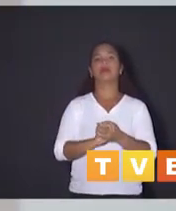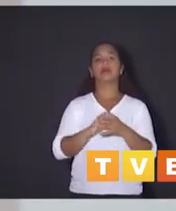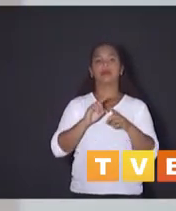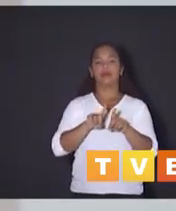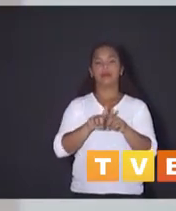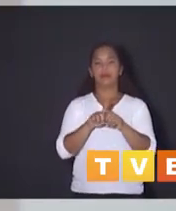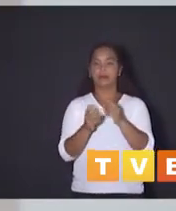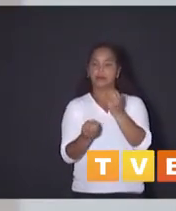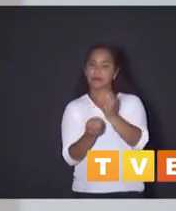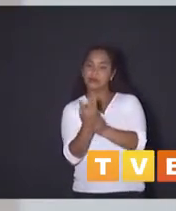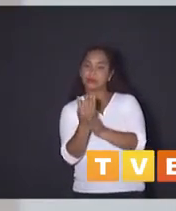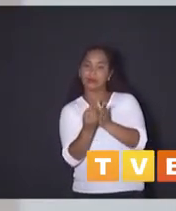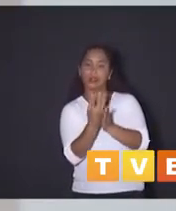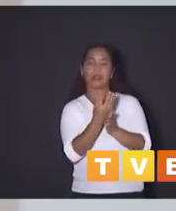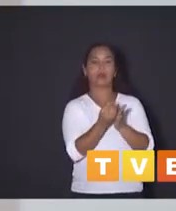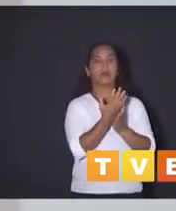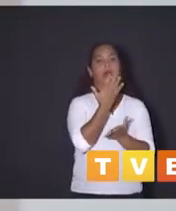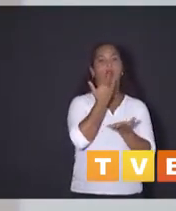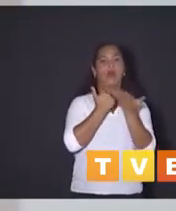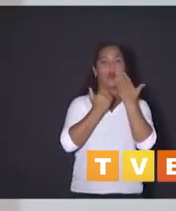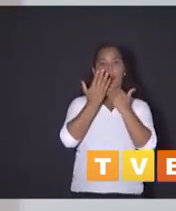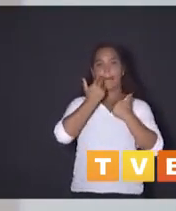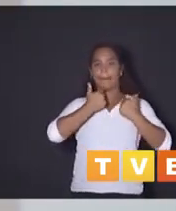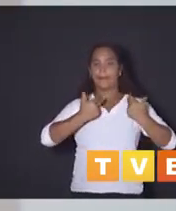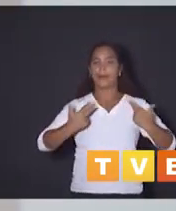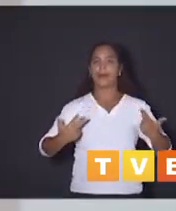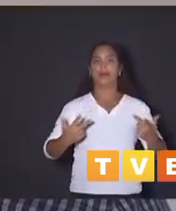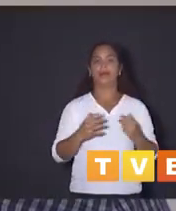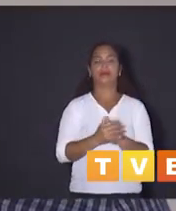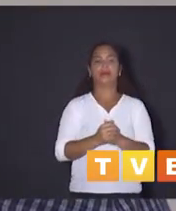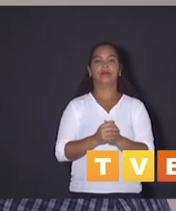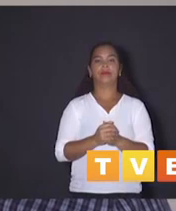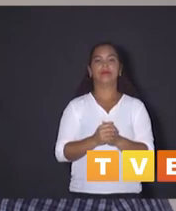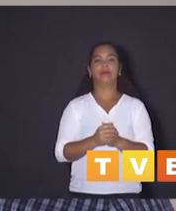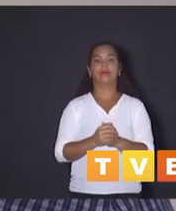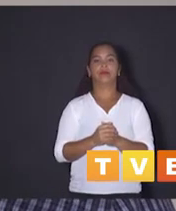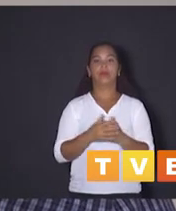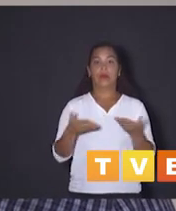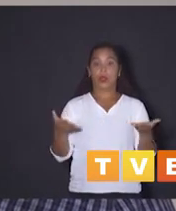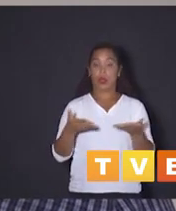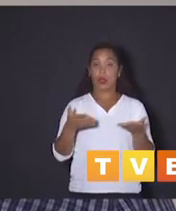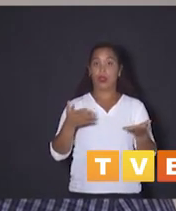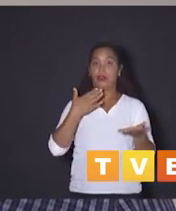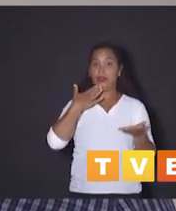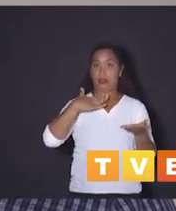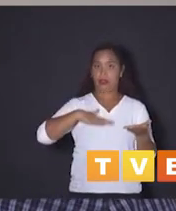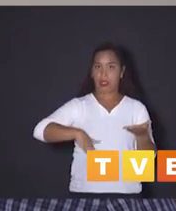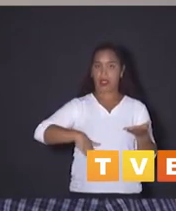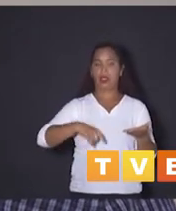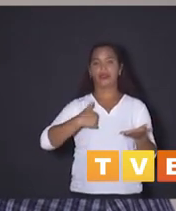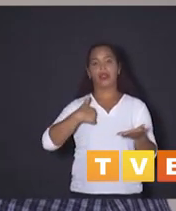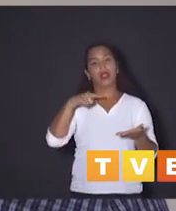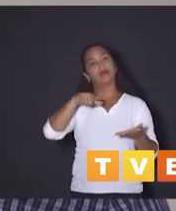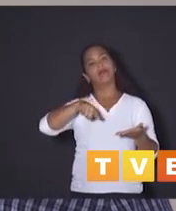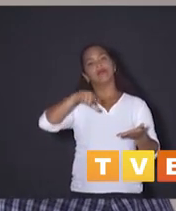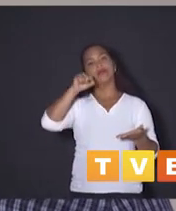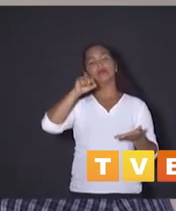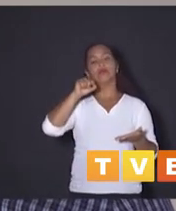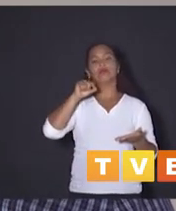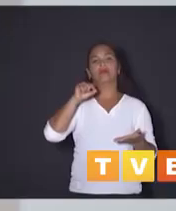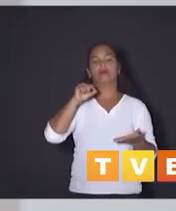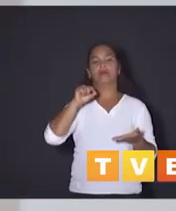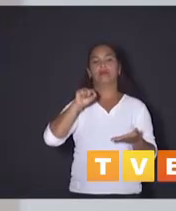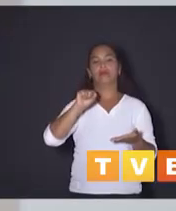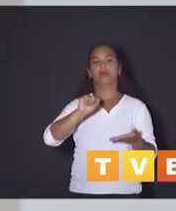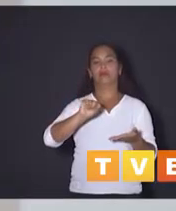a produção de alimentos então tema bastante complexo e que nesta tarde de hoje eu fiz uma opção de a